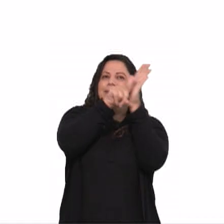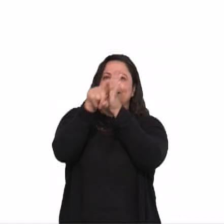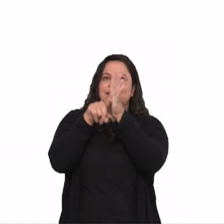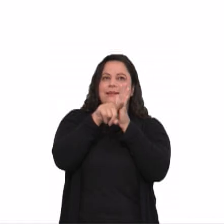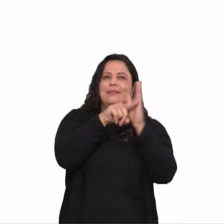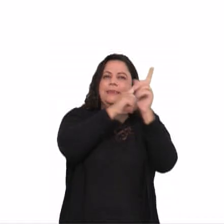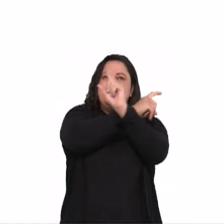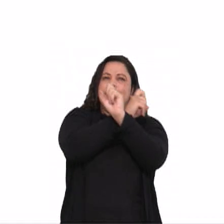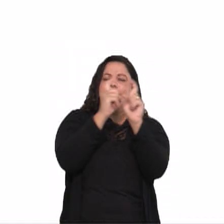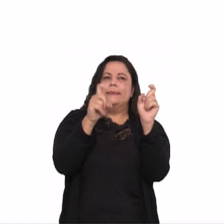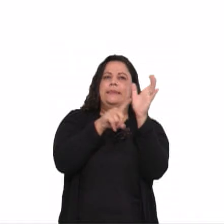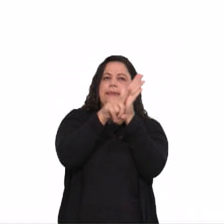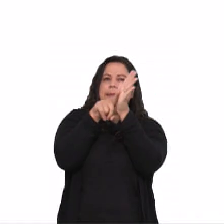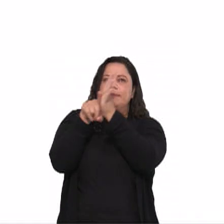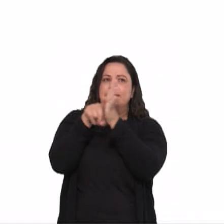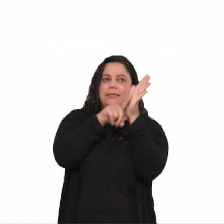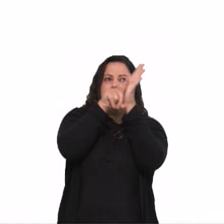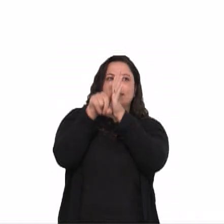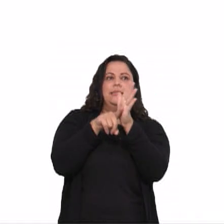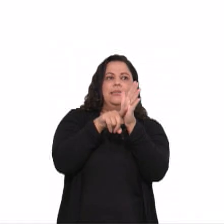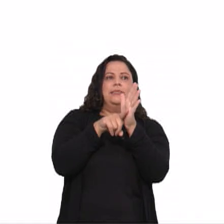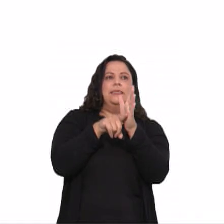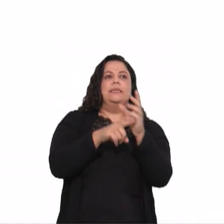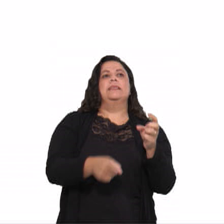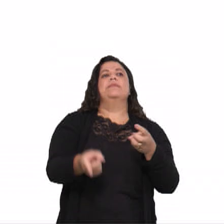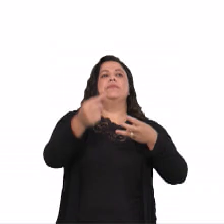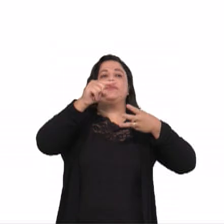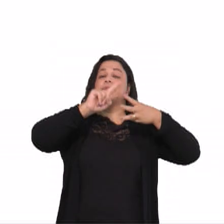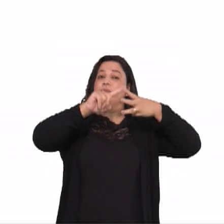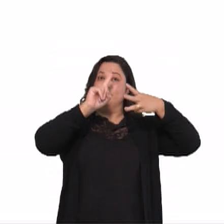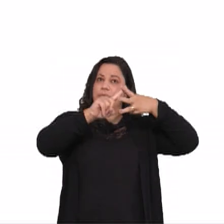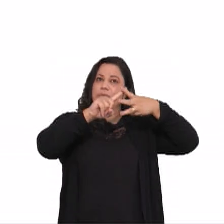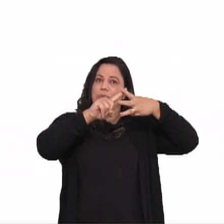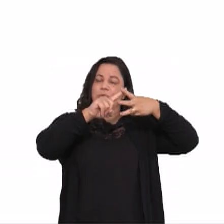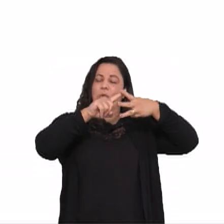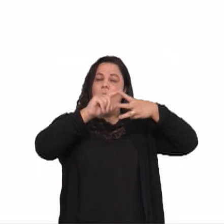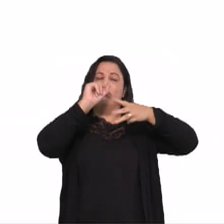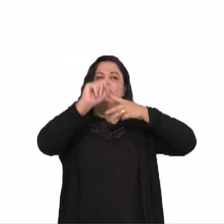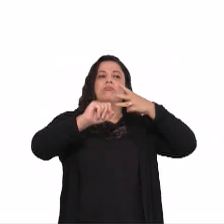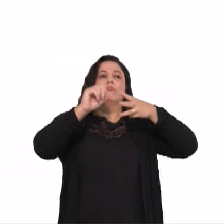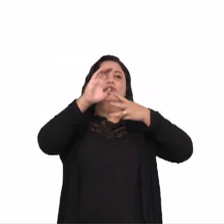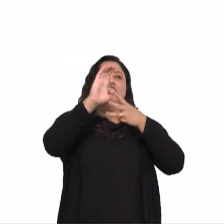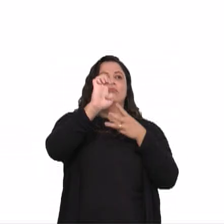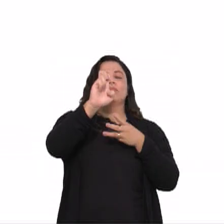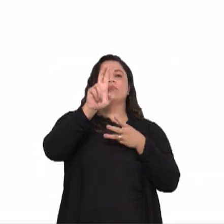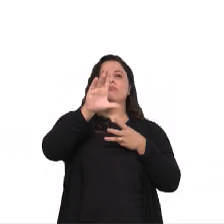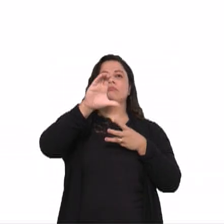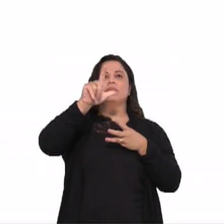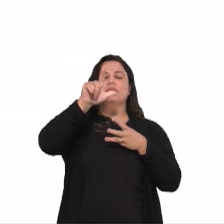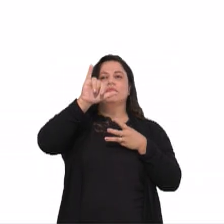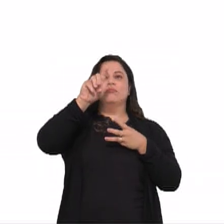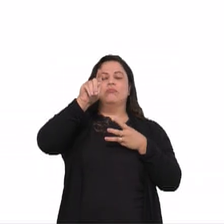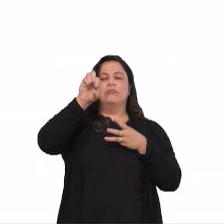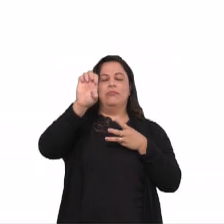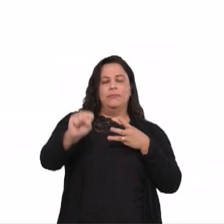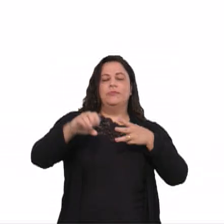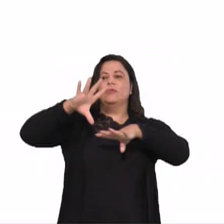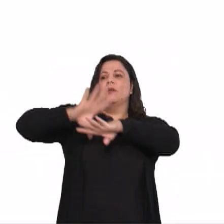helenismo trouxe grandes contribuições. Nesse período nós tivemos aí a contribuição de Euclides na área da